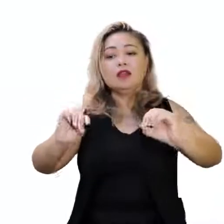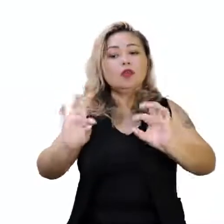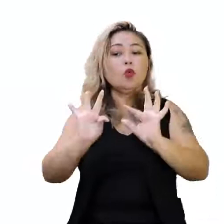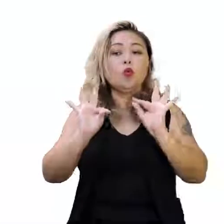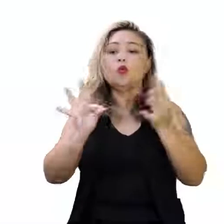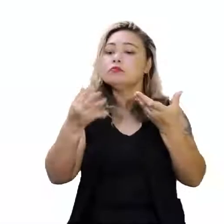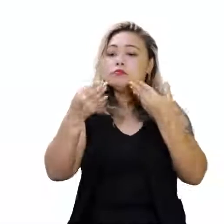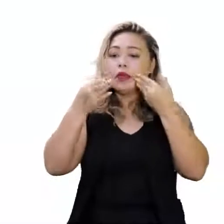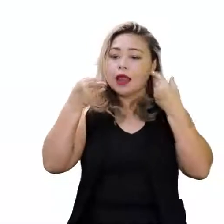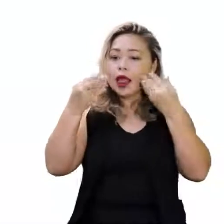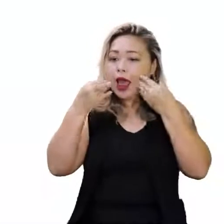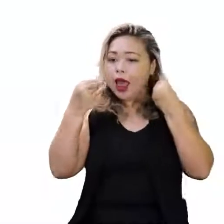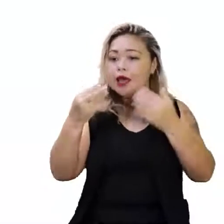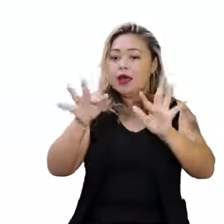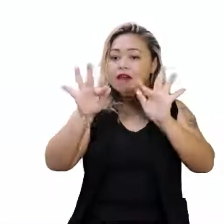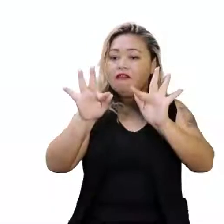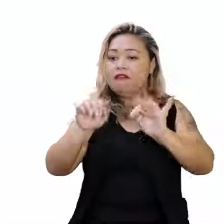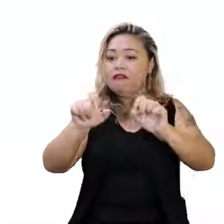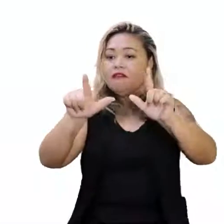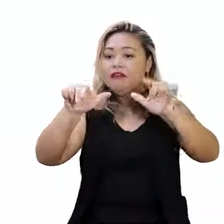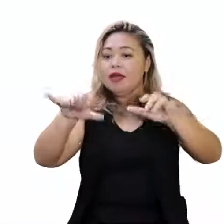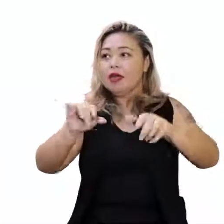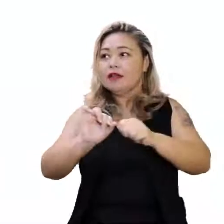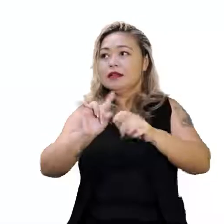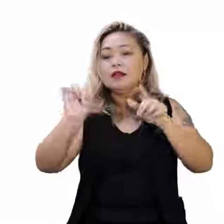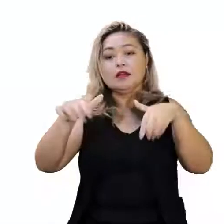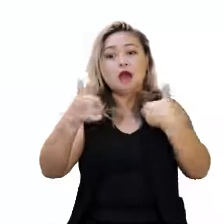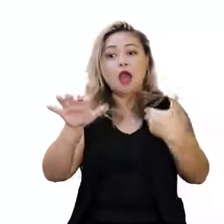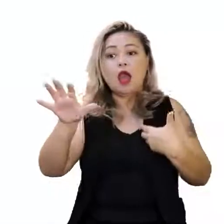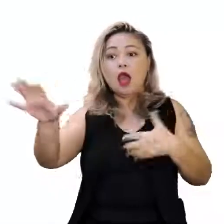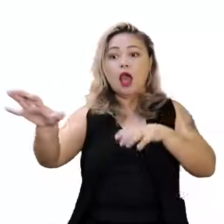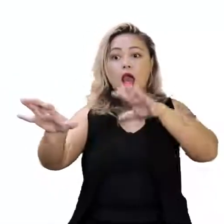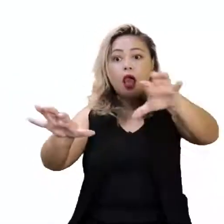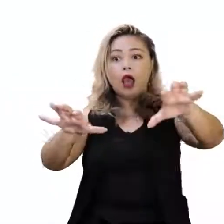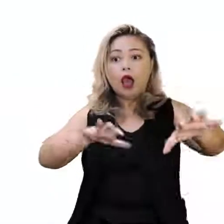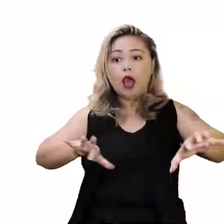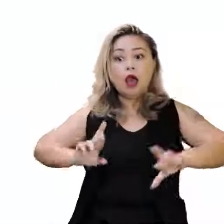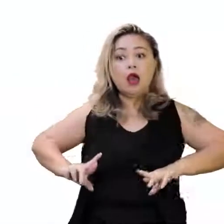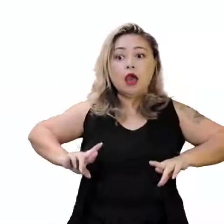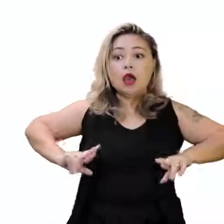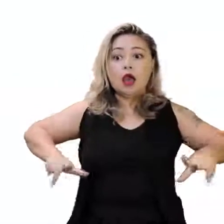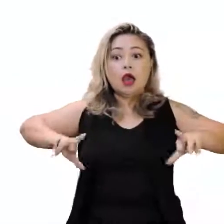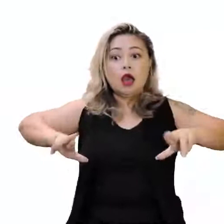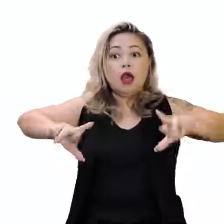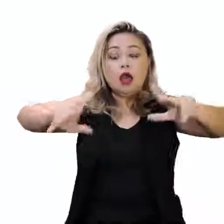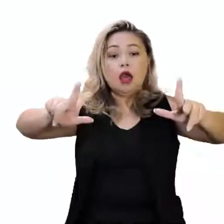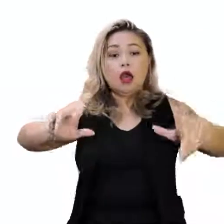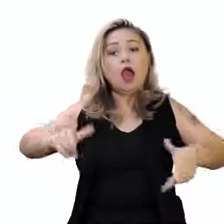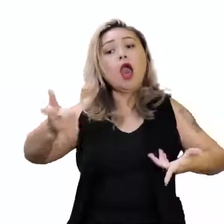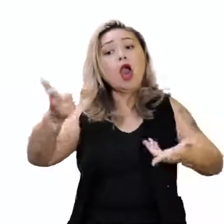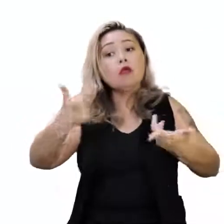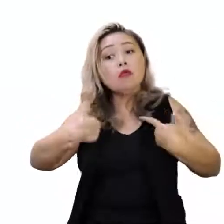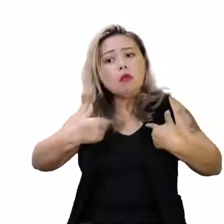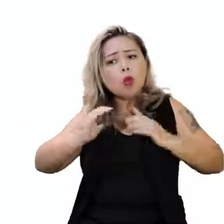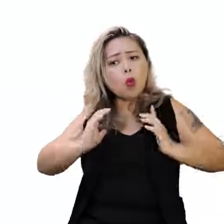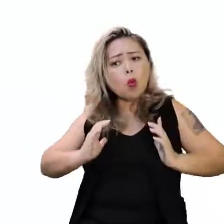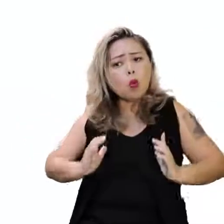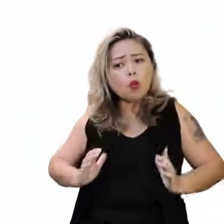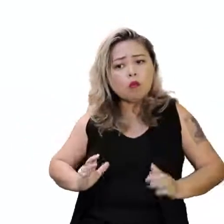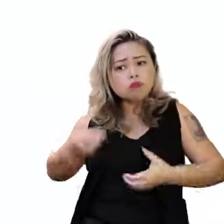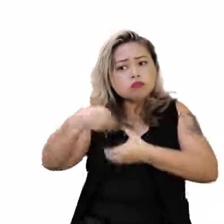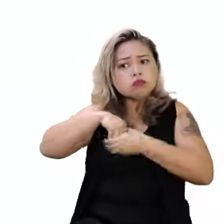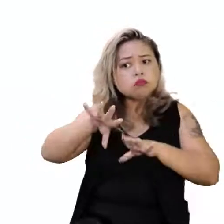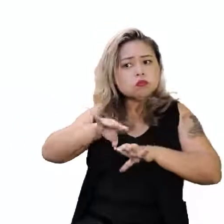gatos, felinos. Só que cada um uma área diferente. Cada um com comportamento